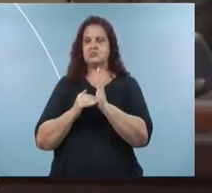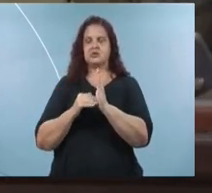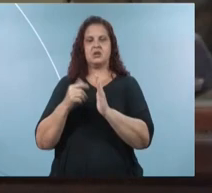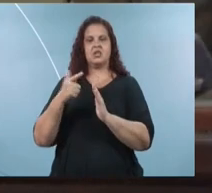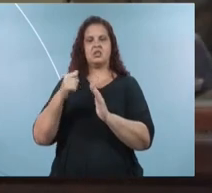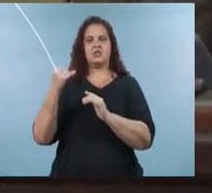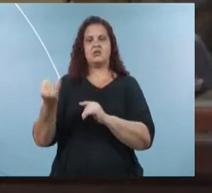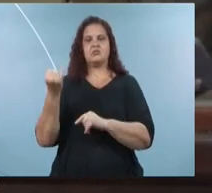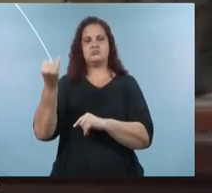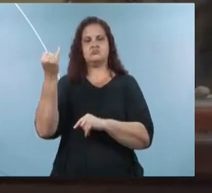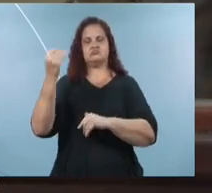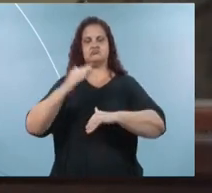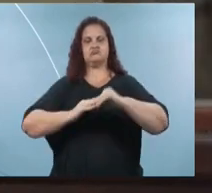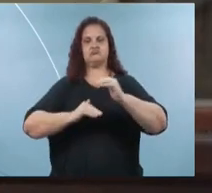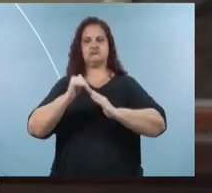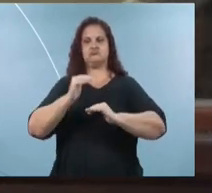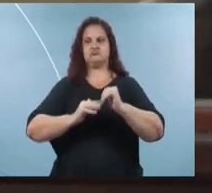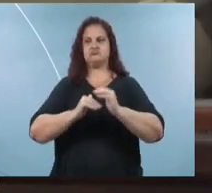outras formas de trabalho.